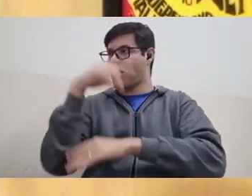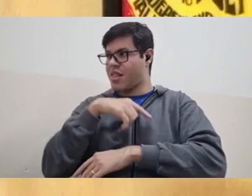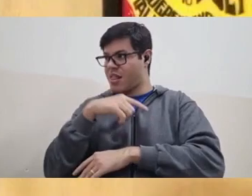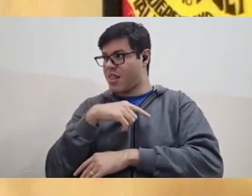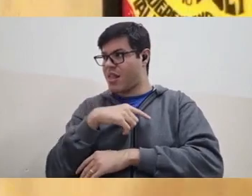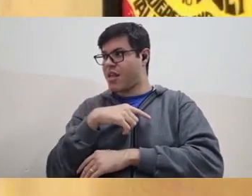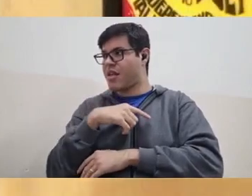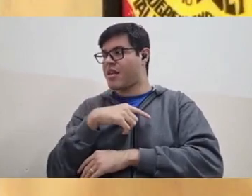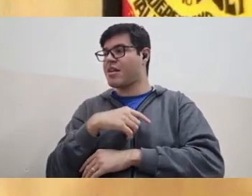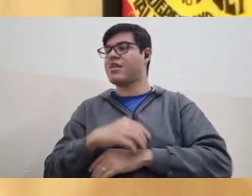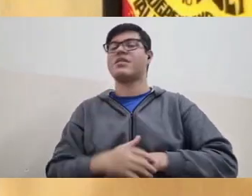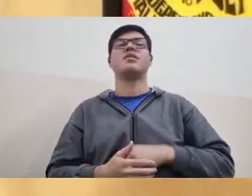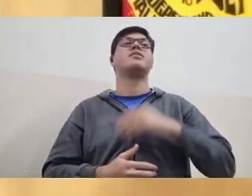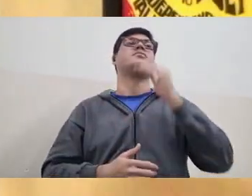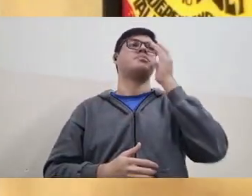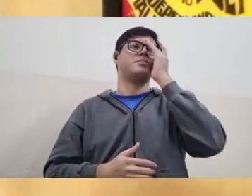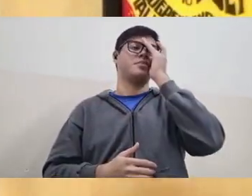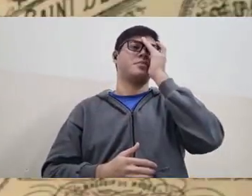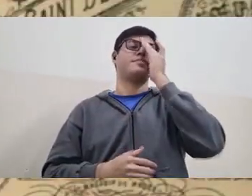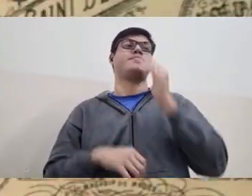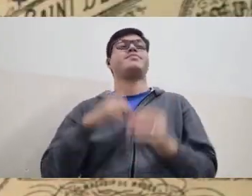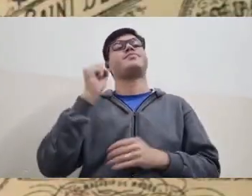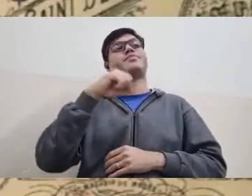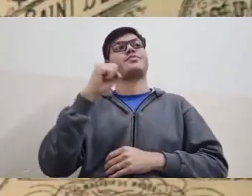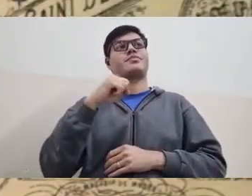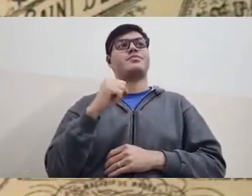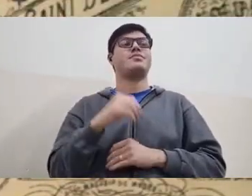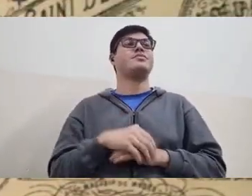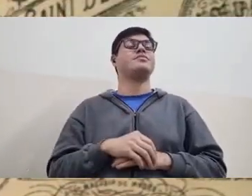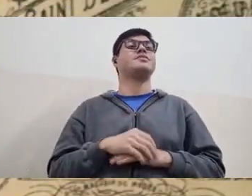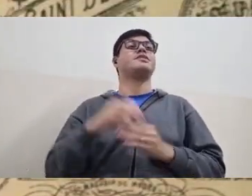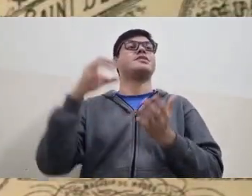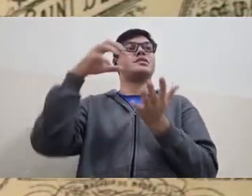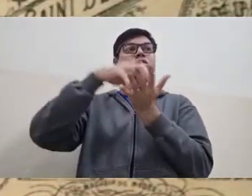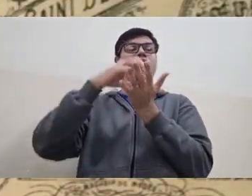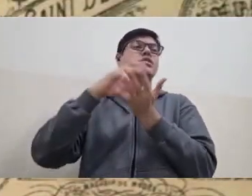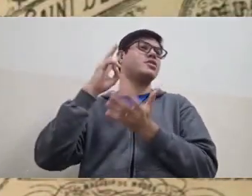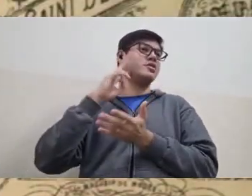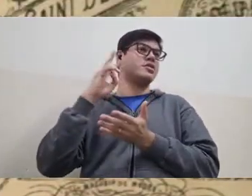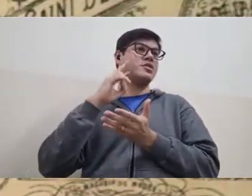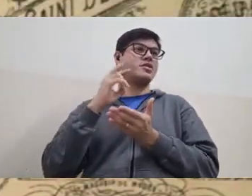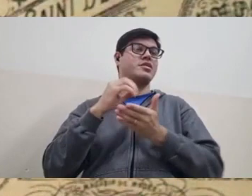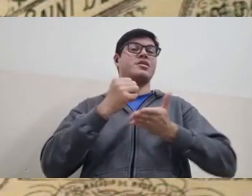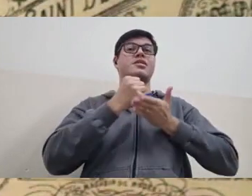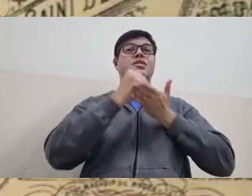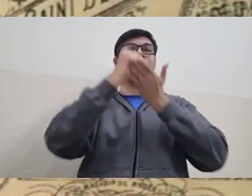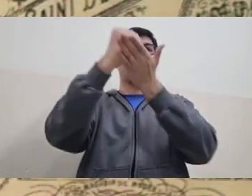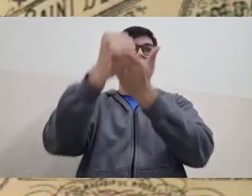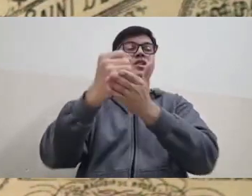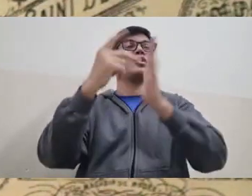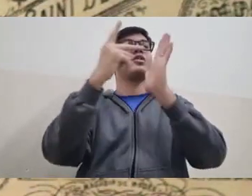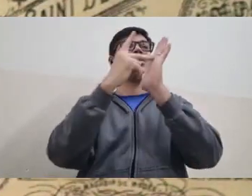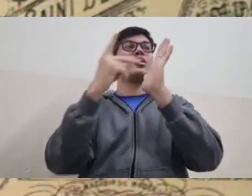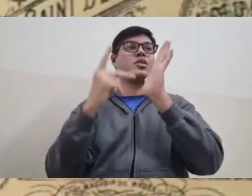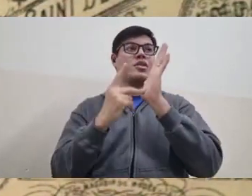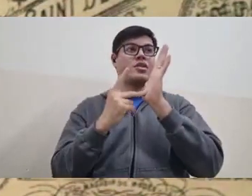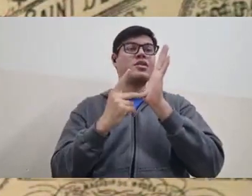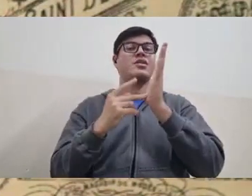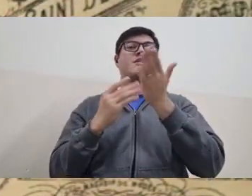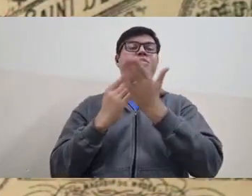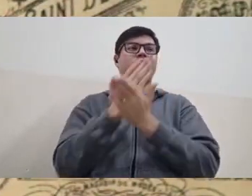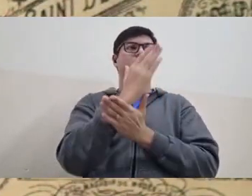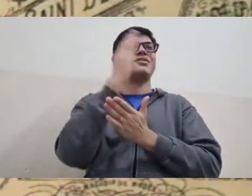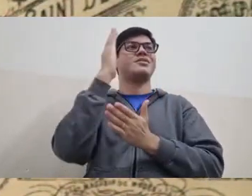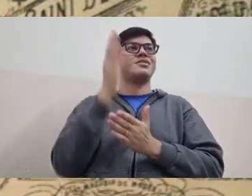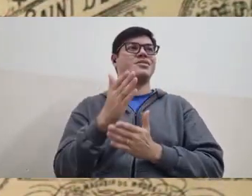de muda? Exatamente, a gente enviou para a Câmara, inclusive essa semana, na segunda-feira, foi